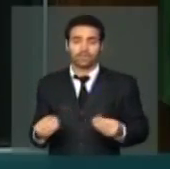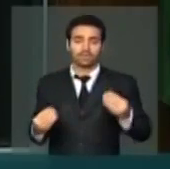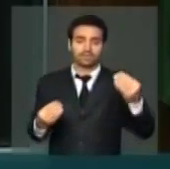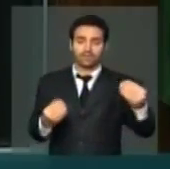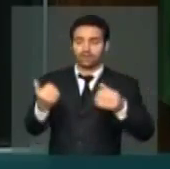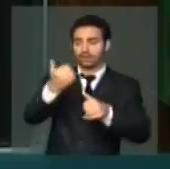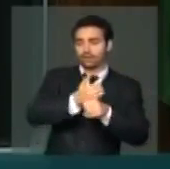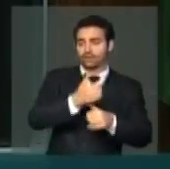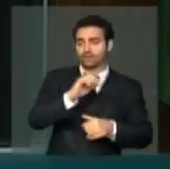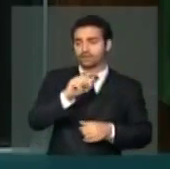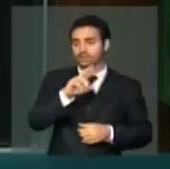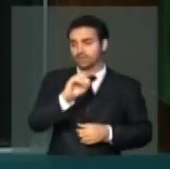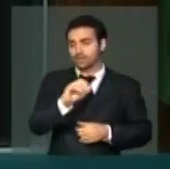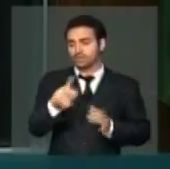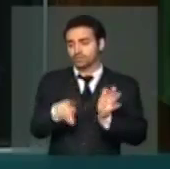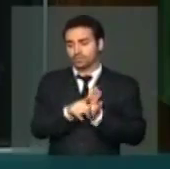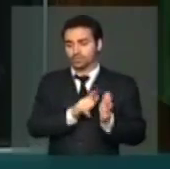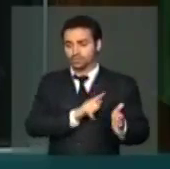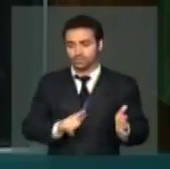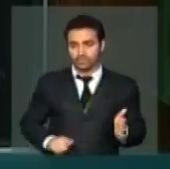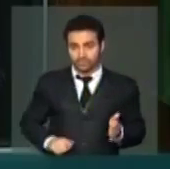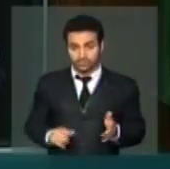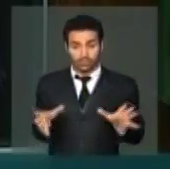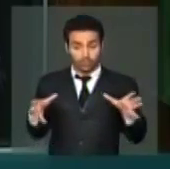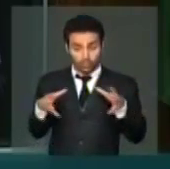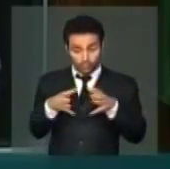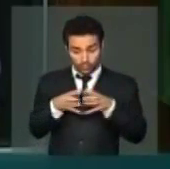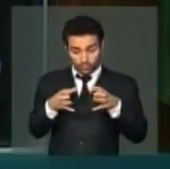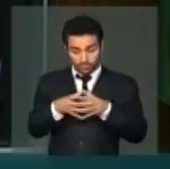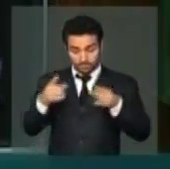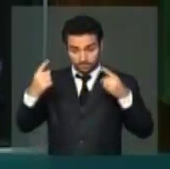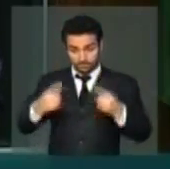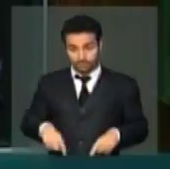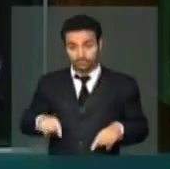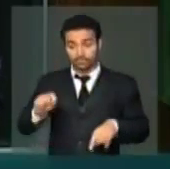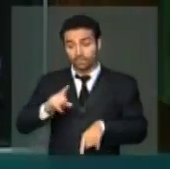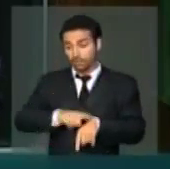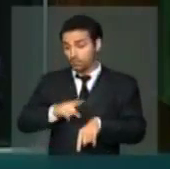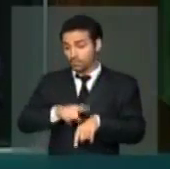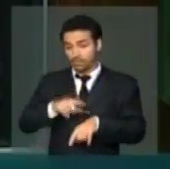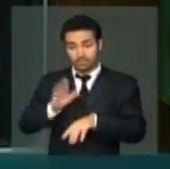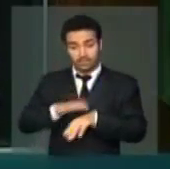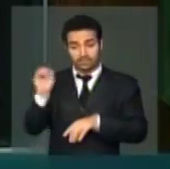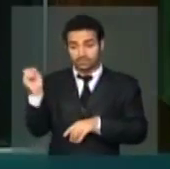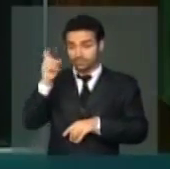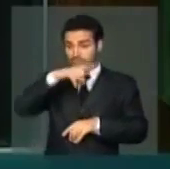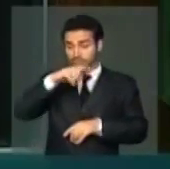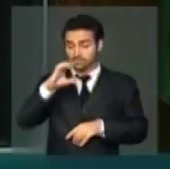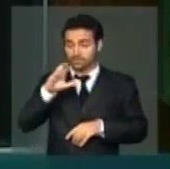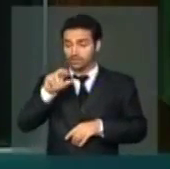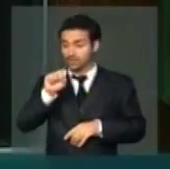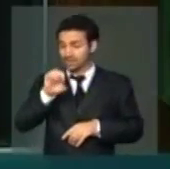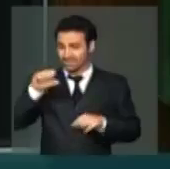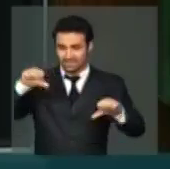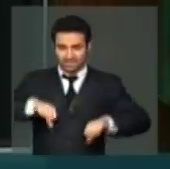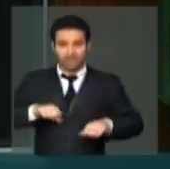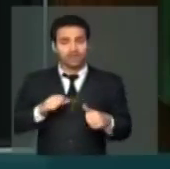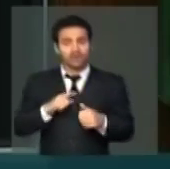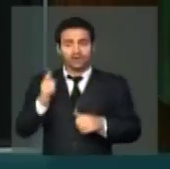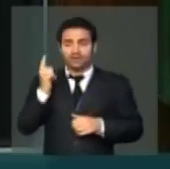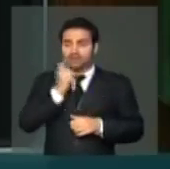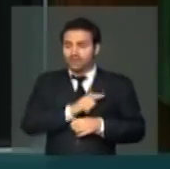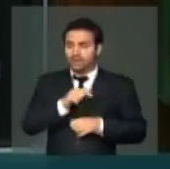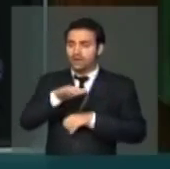cargos na formação do governo. A oposição, no momento mais agudo da crise, quando conseguiu mobilizar